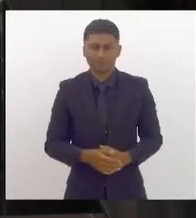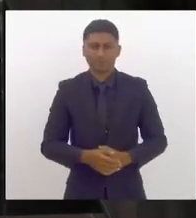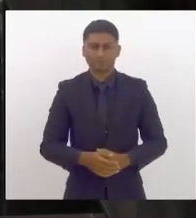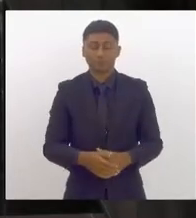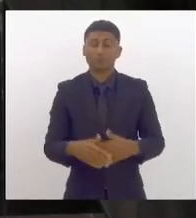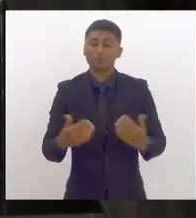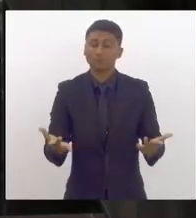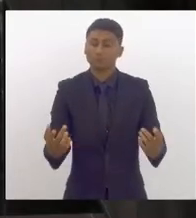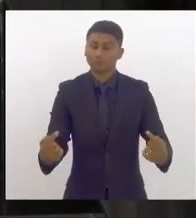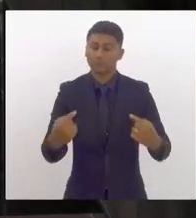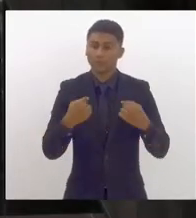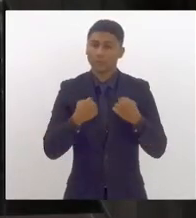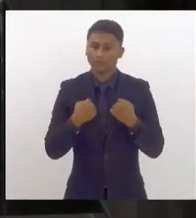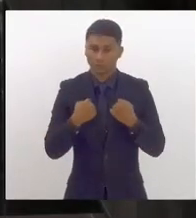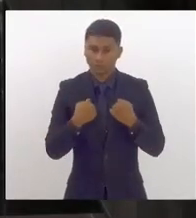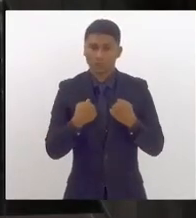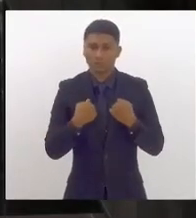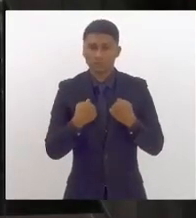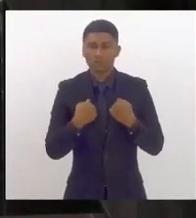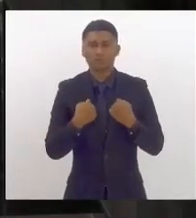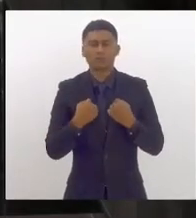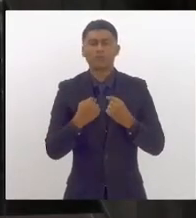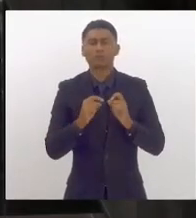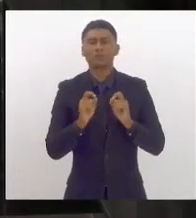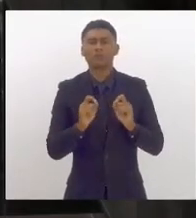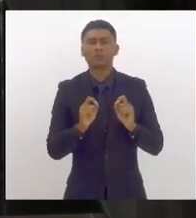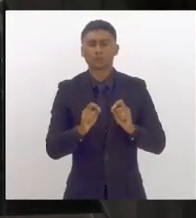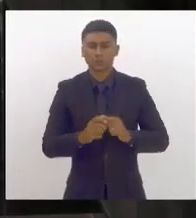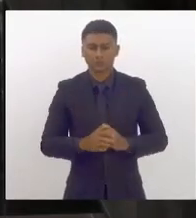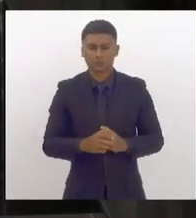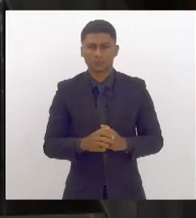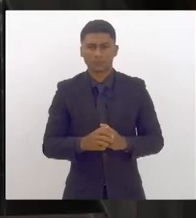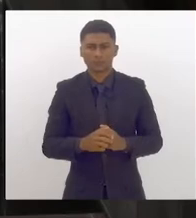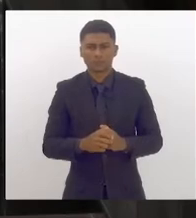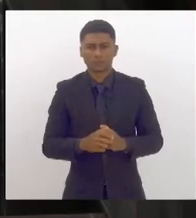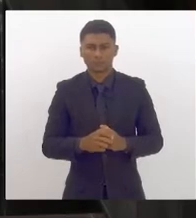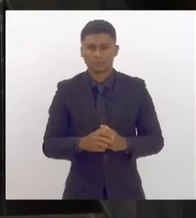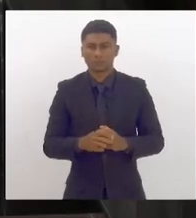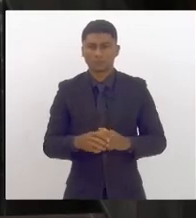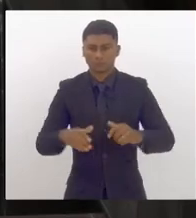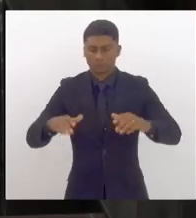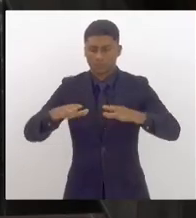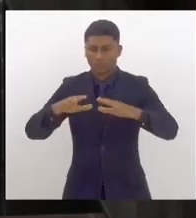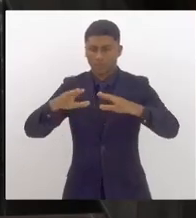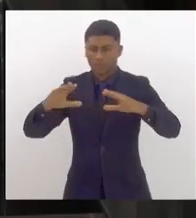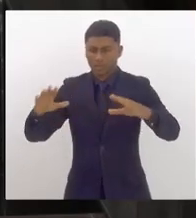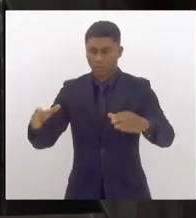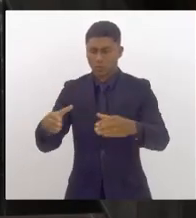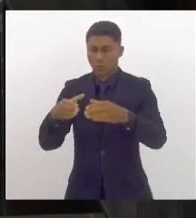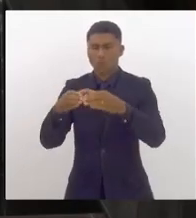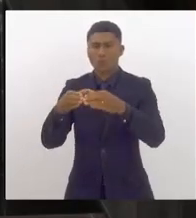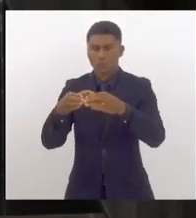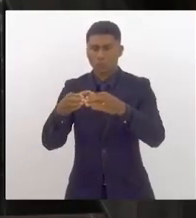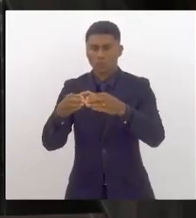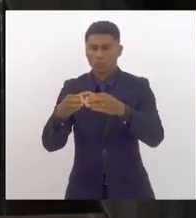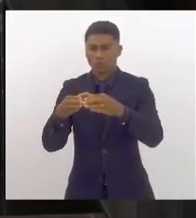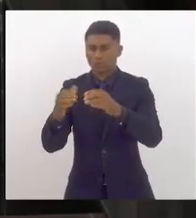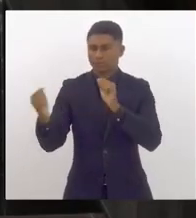e o a capacidade junto com uma equipe muito competente